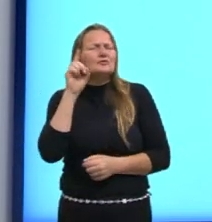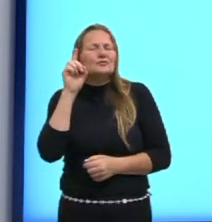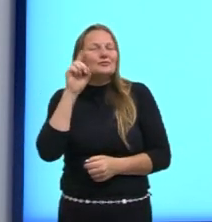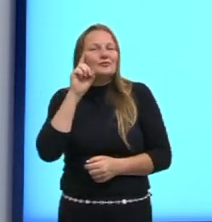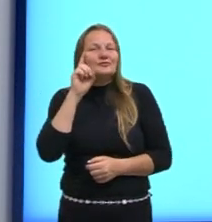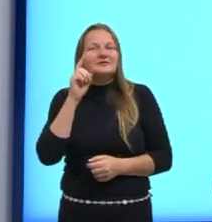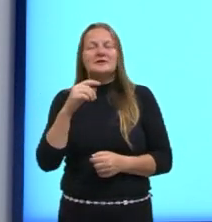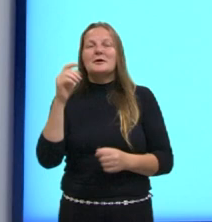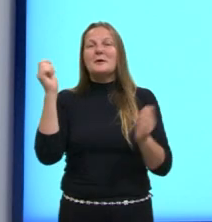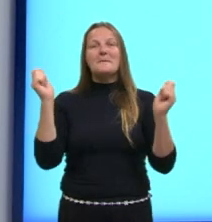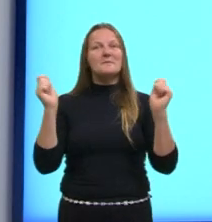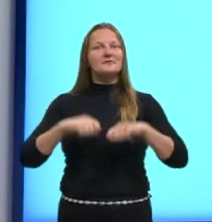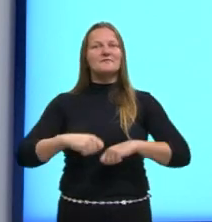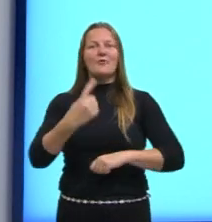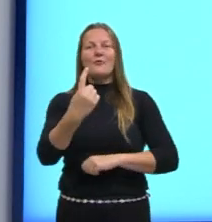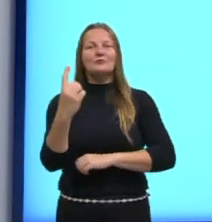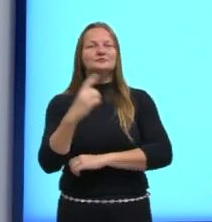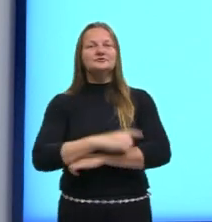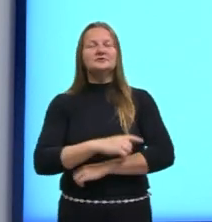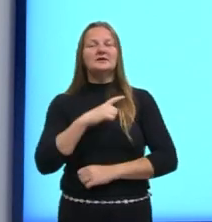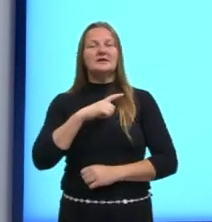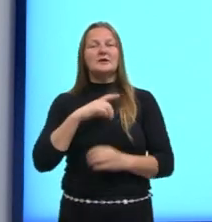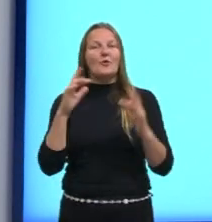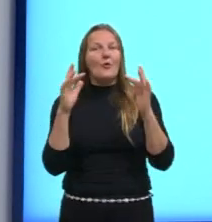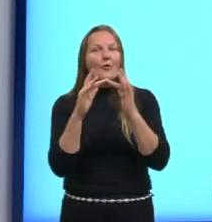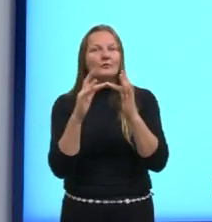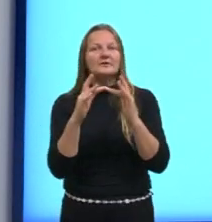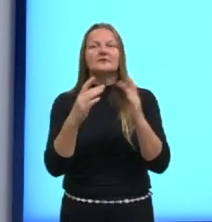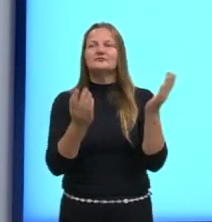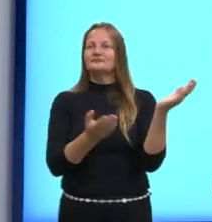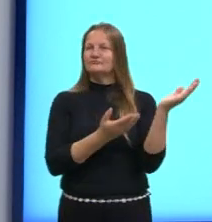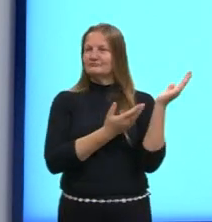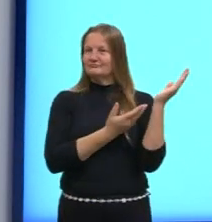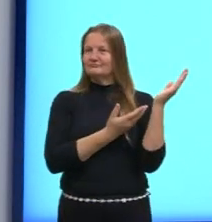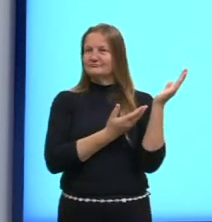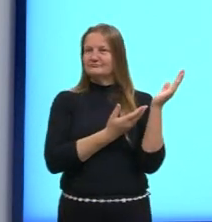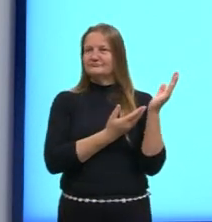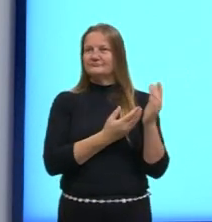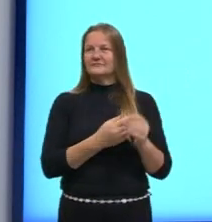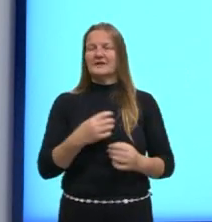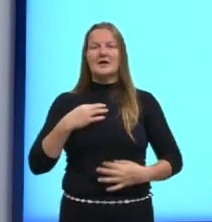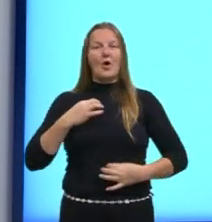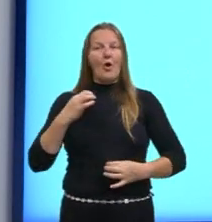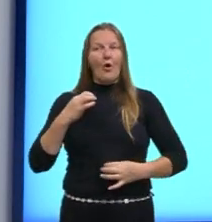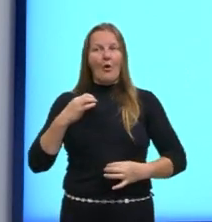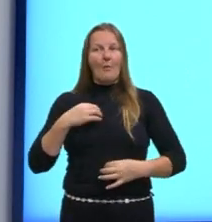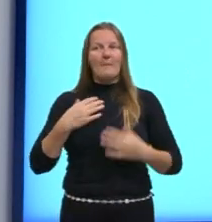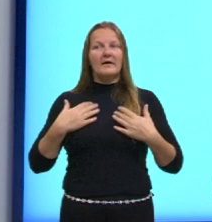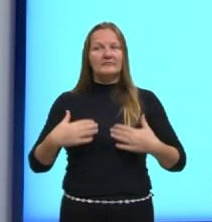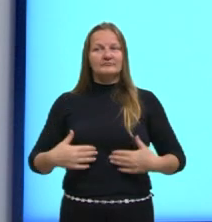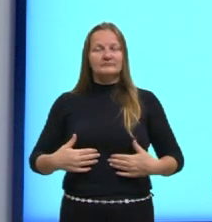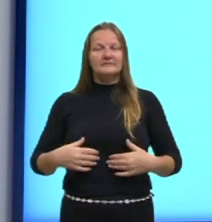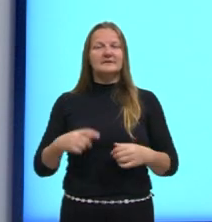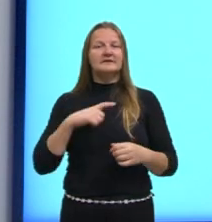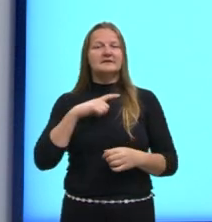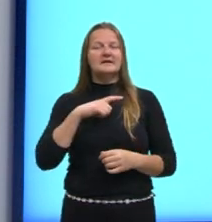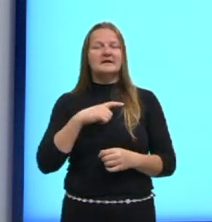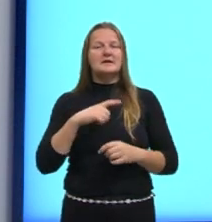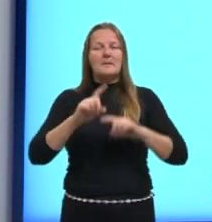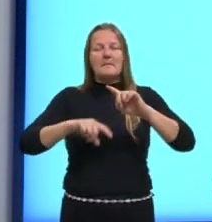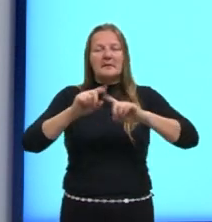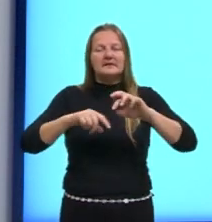é impossível nós passarmos um dia sem termos contato com polêmeros porque está na nossas roupas nos nossos utensílios